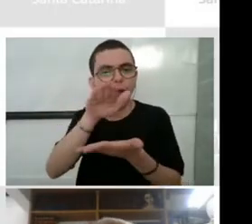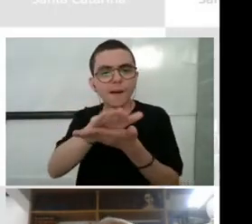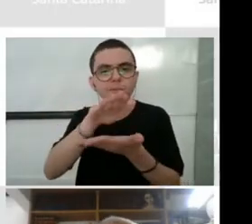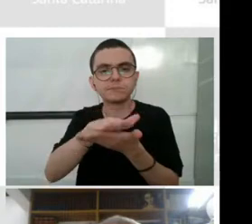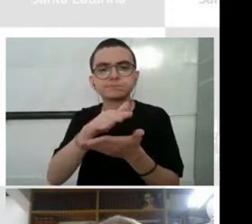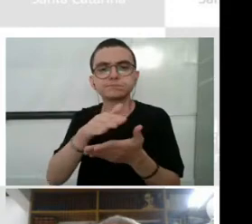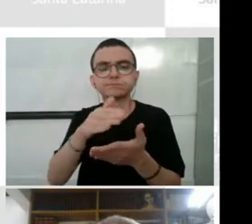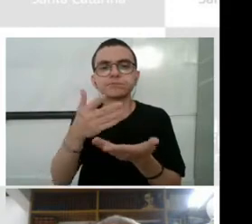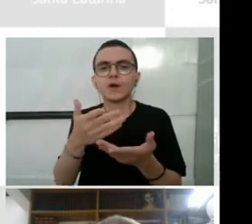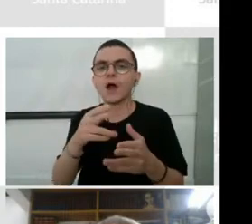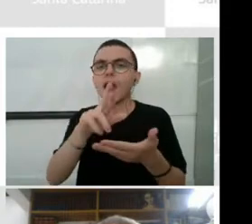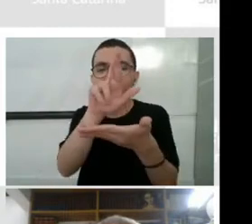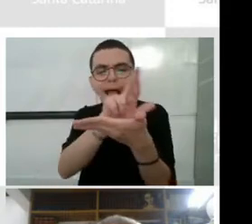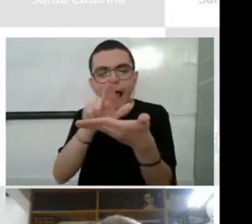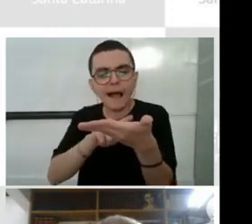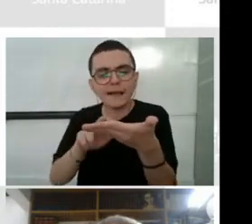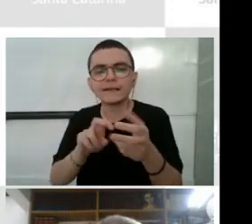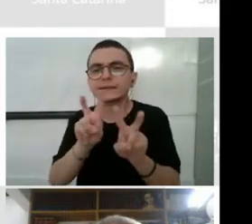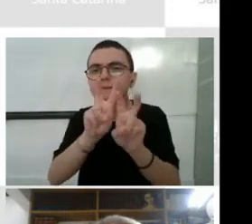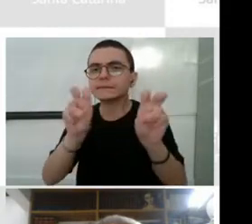né, o relatório sobre